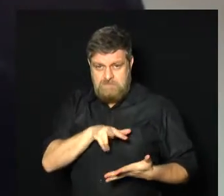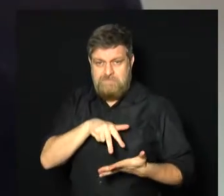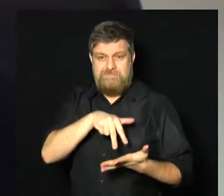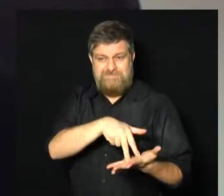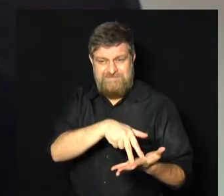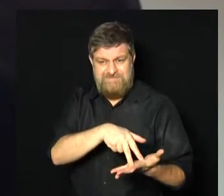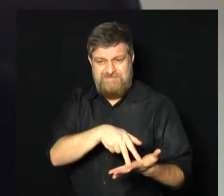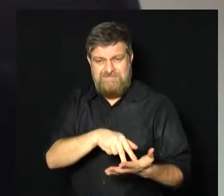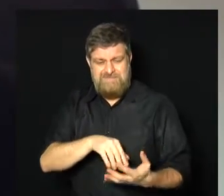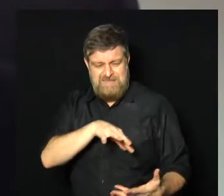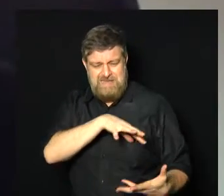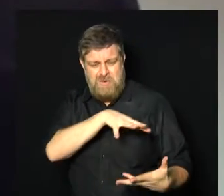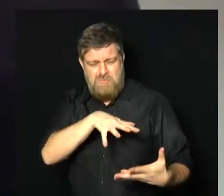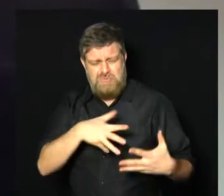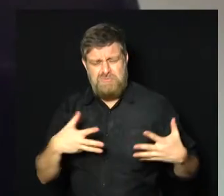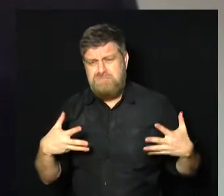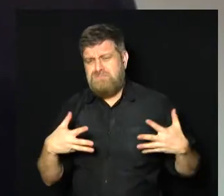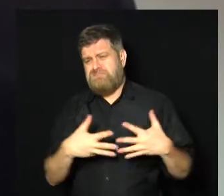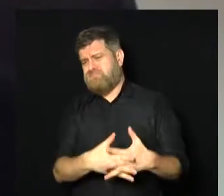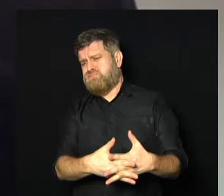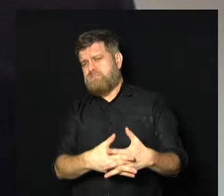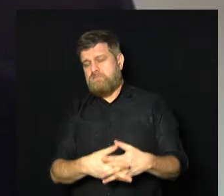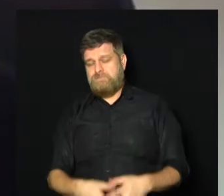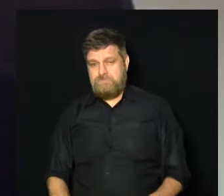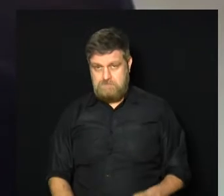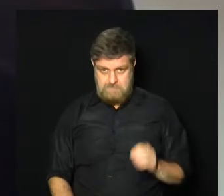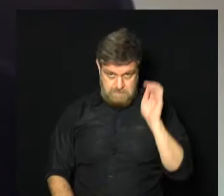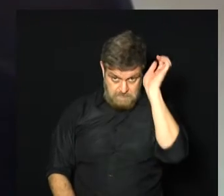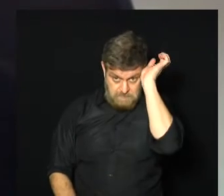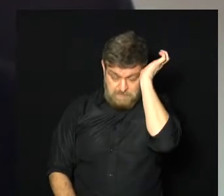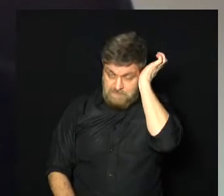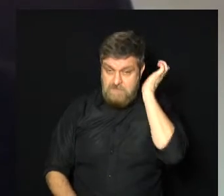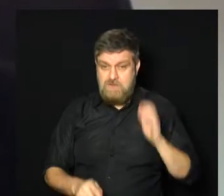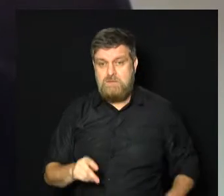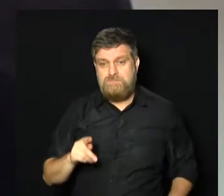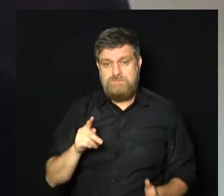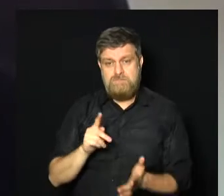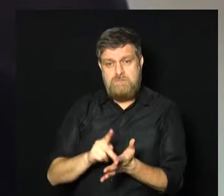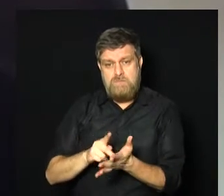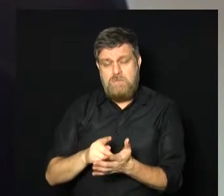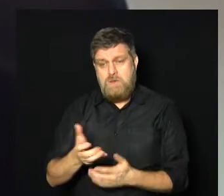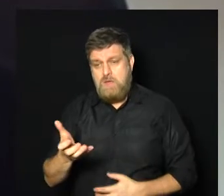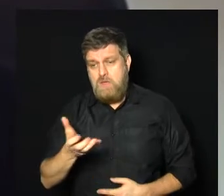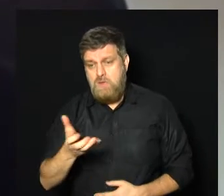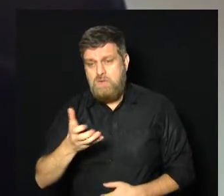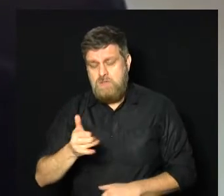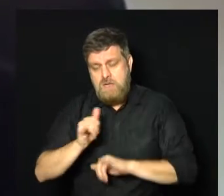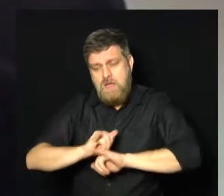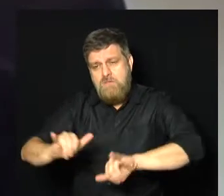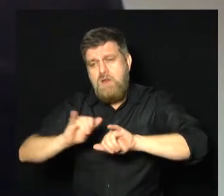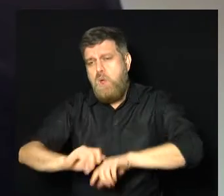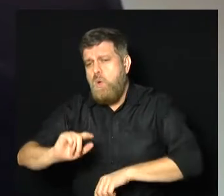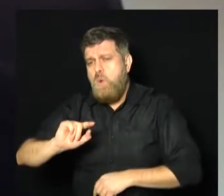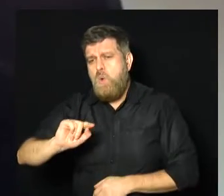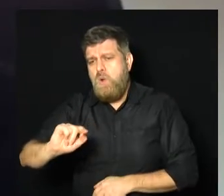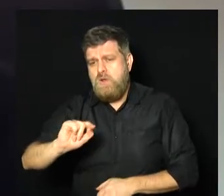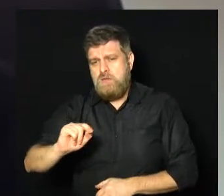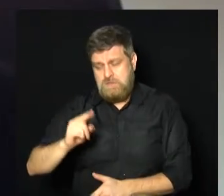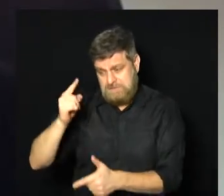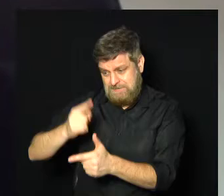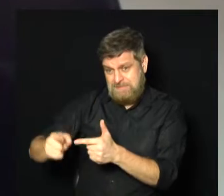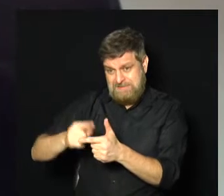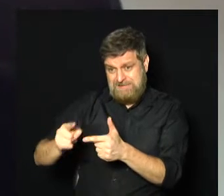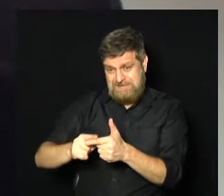mundo tão complexo. E, na verdade, eu só queria colocar um último elemento, né, quer dizer, essa situação, nesse momento